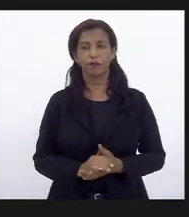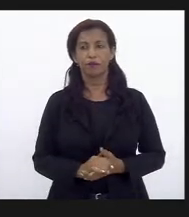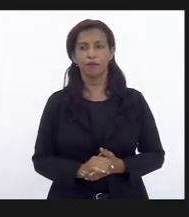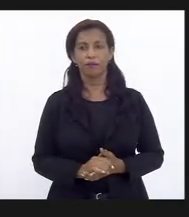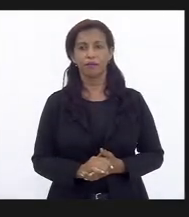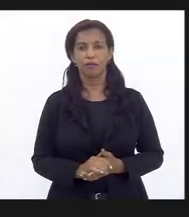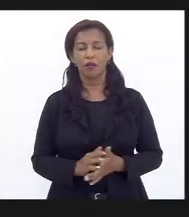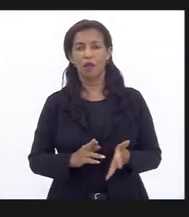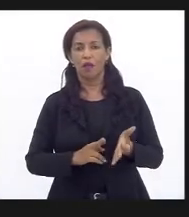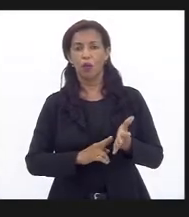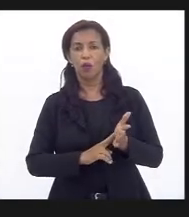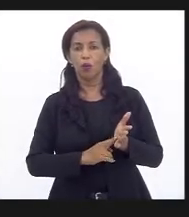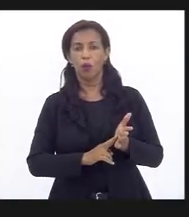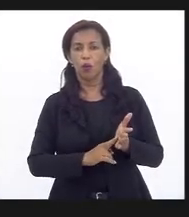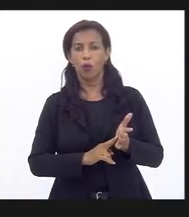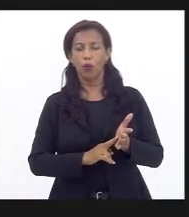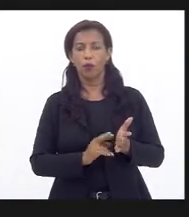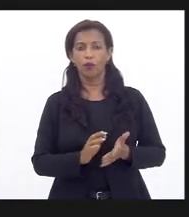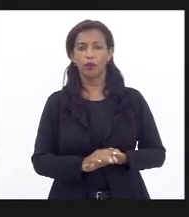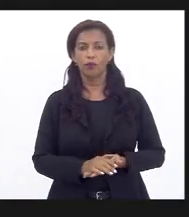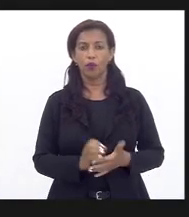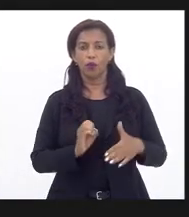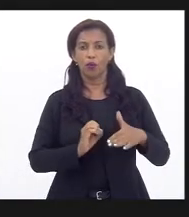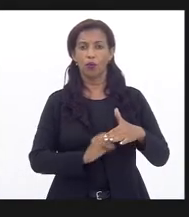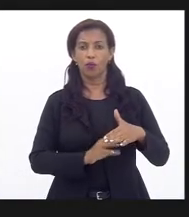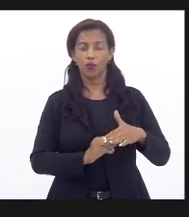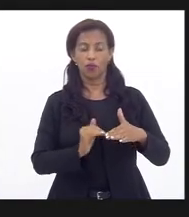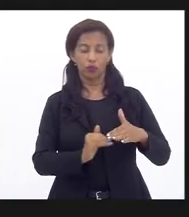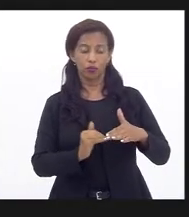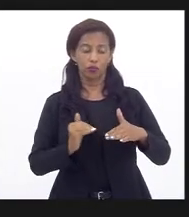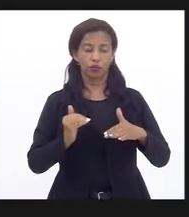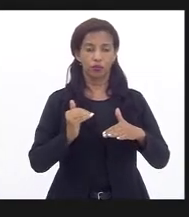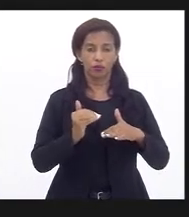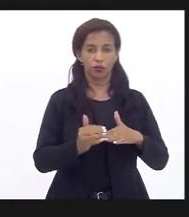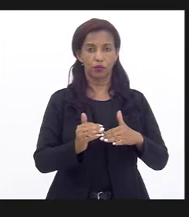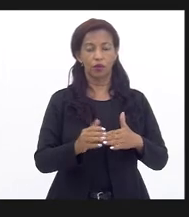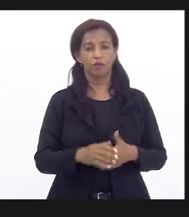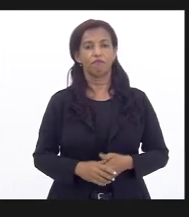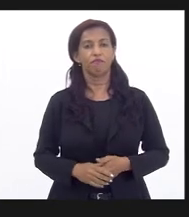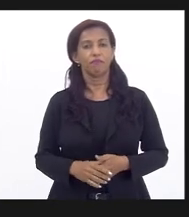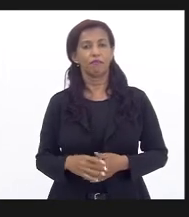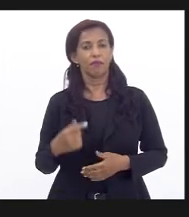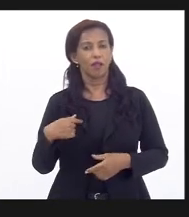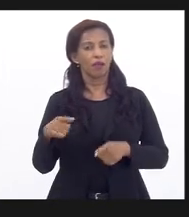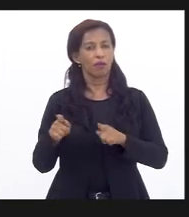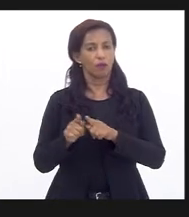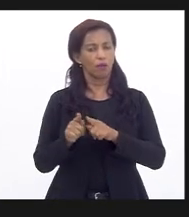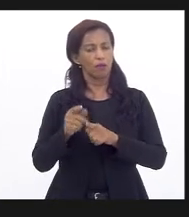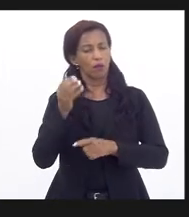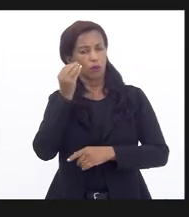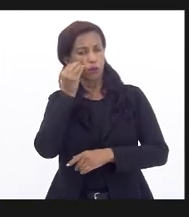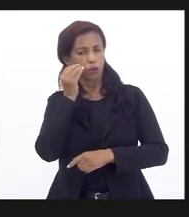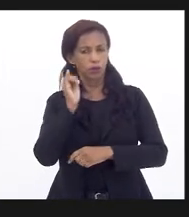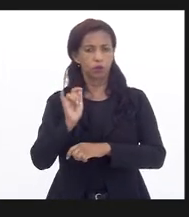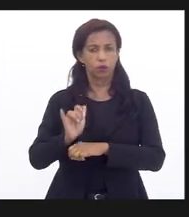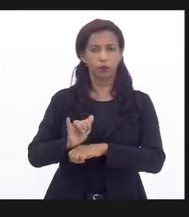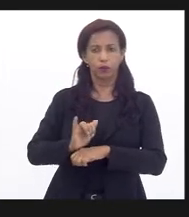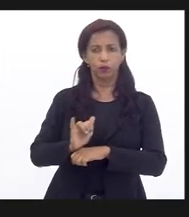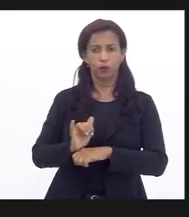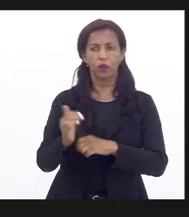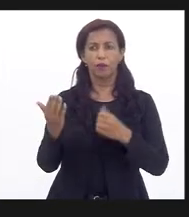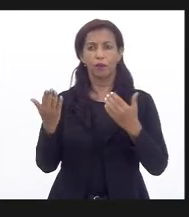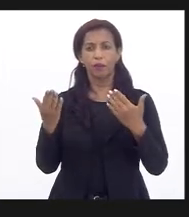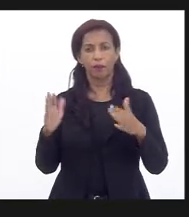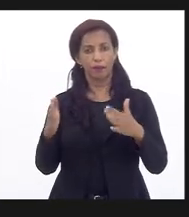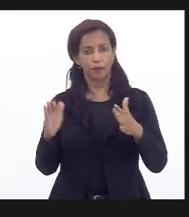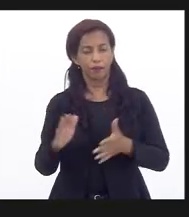a regulamentação do Fundo Soberano. Acompanhei pelo canal do YouTube. Parabenizar,